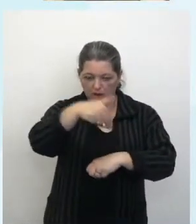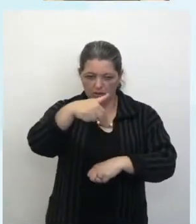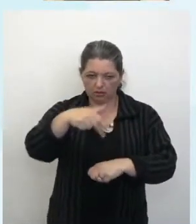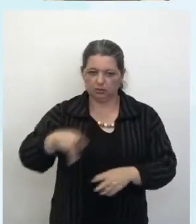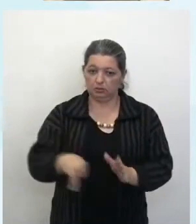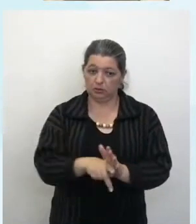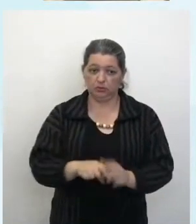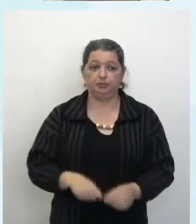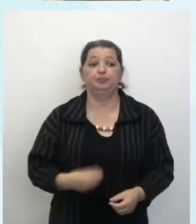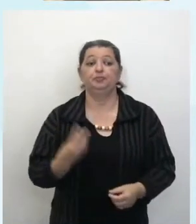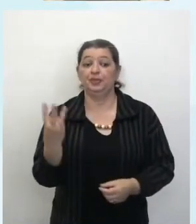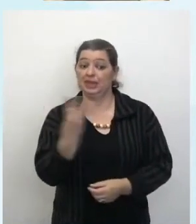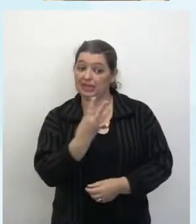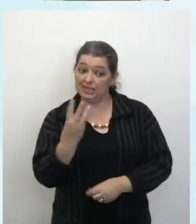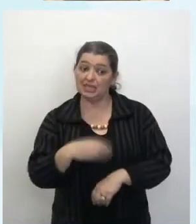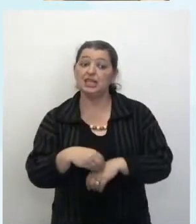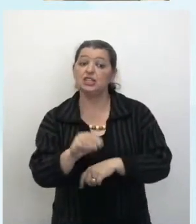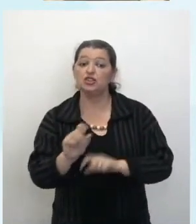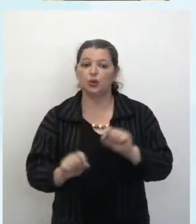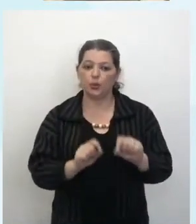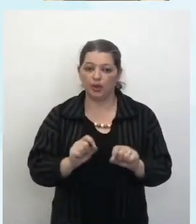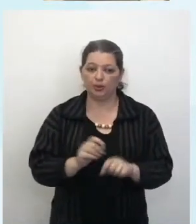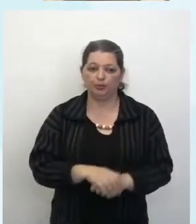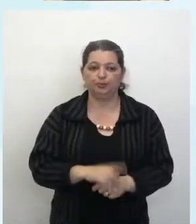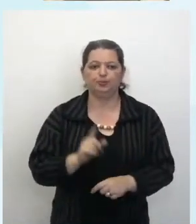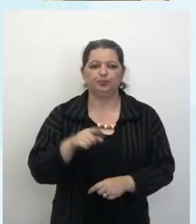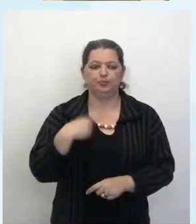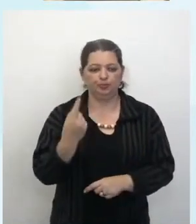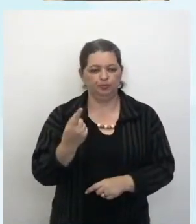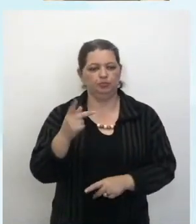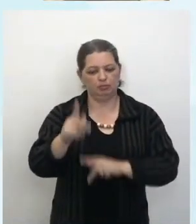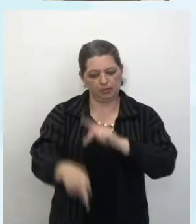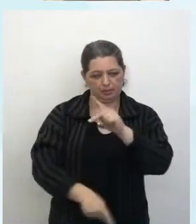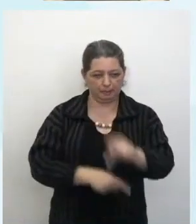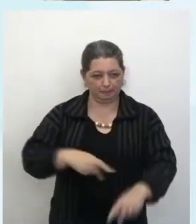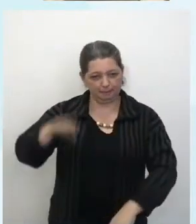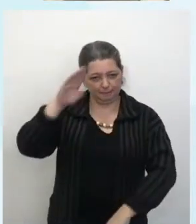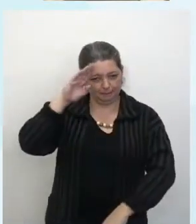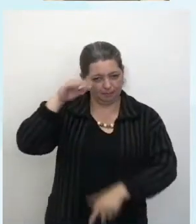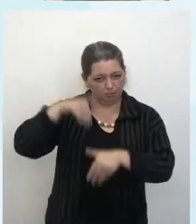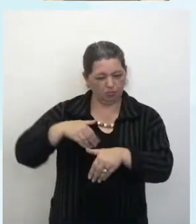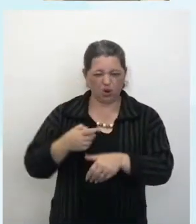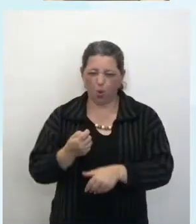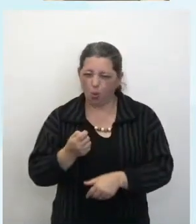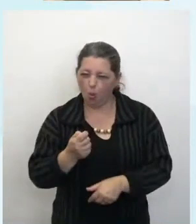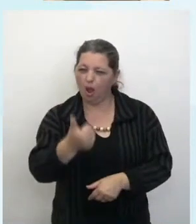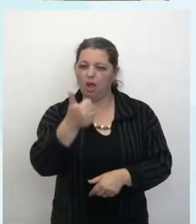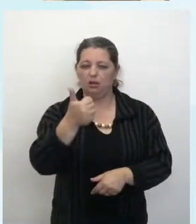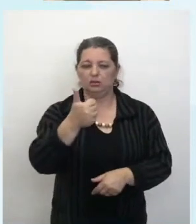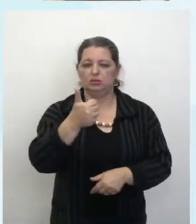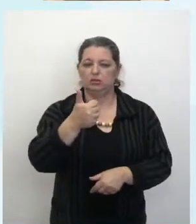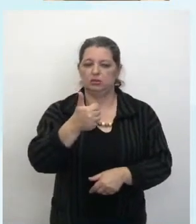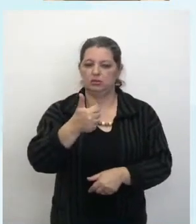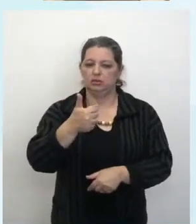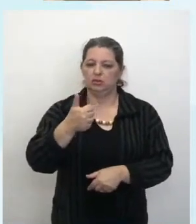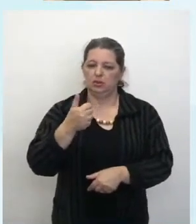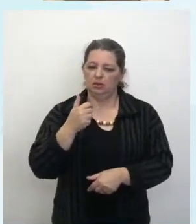terceira dica nossos militantes quase assassinaram Getúlio depois